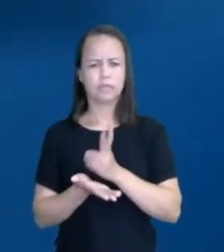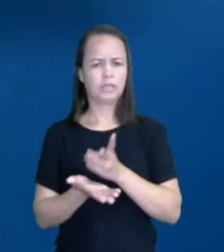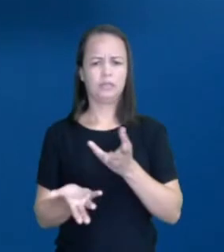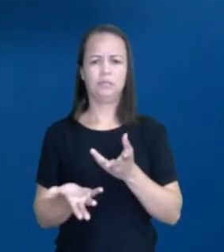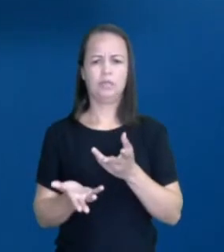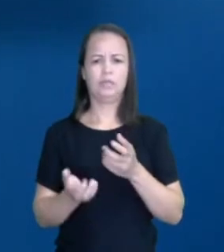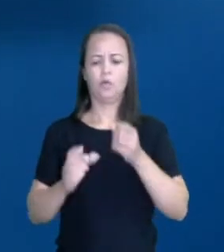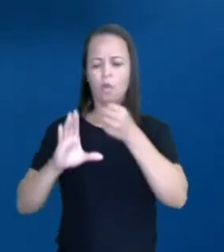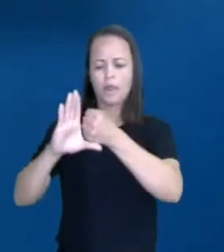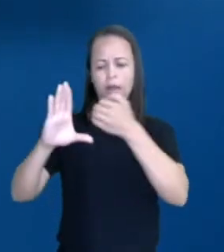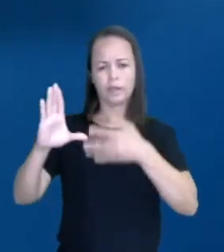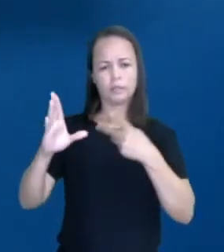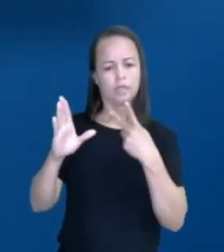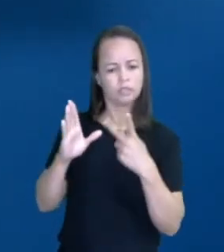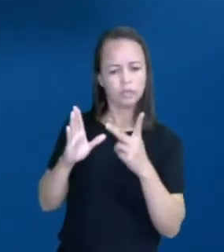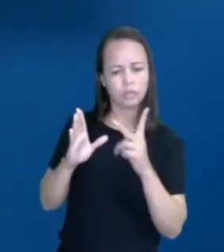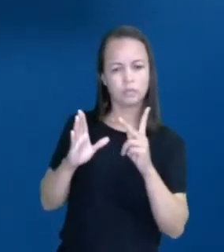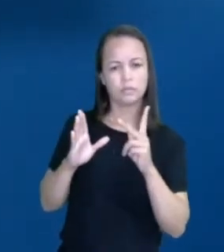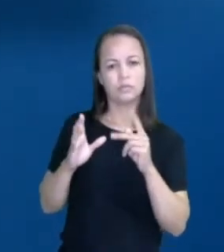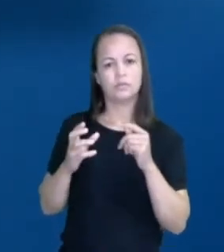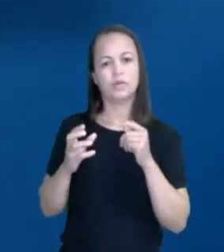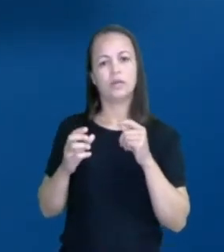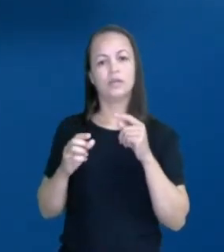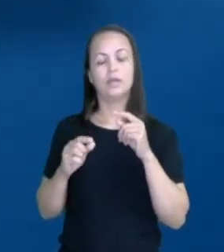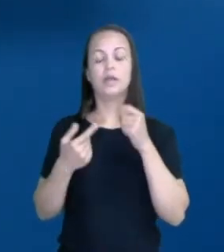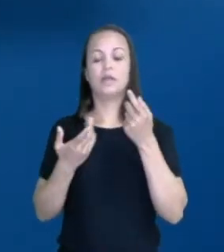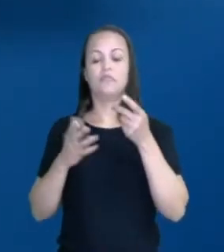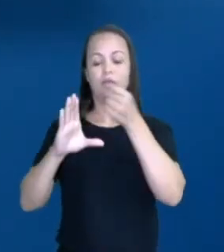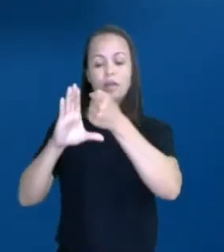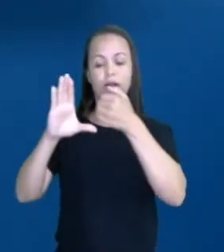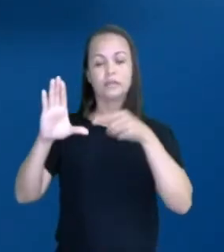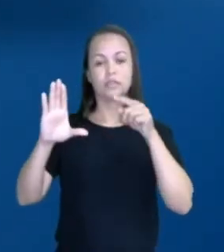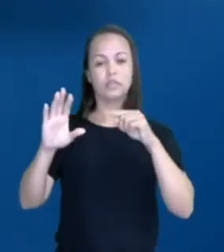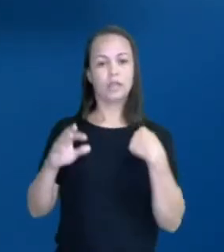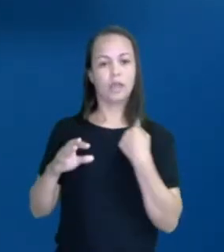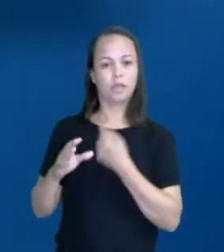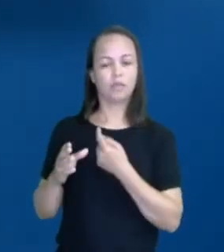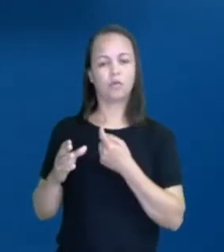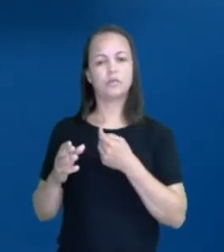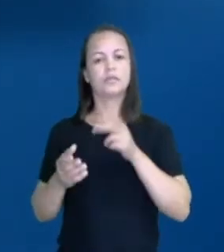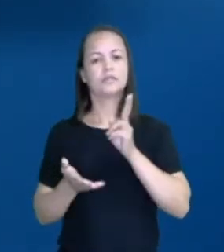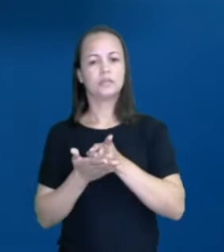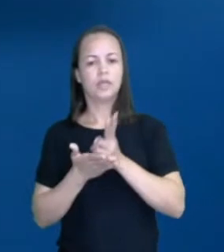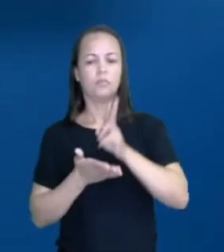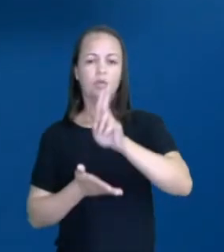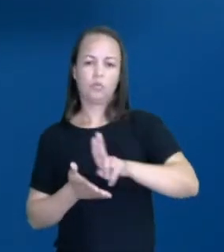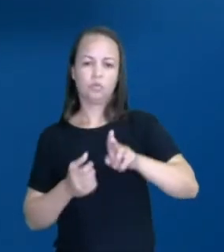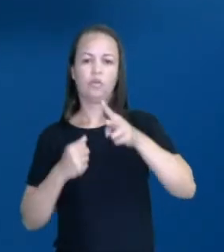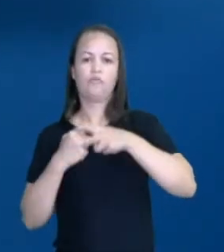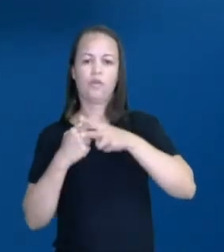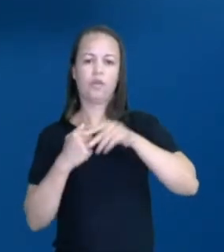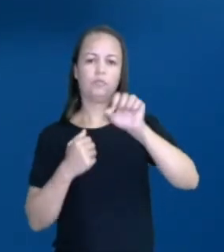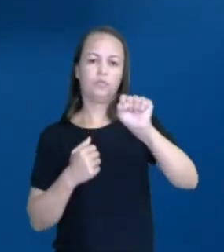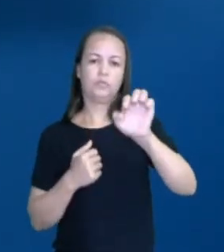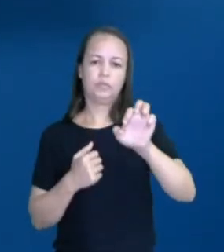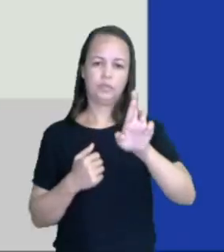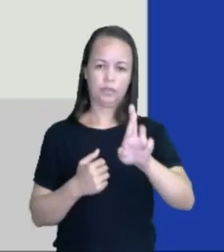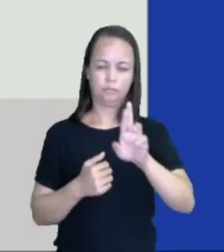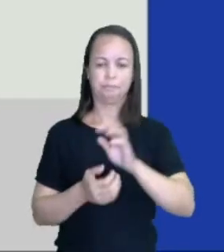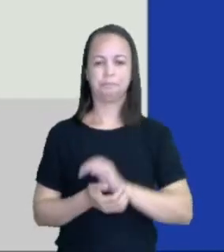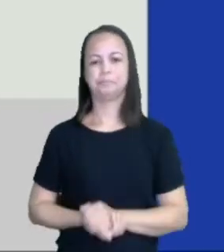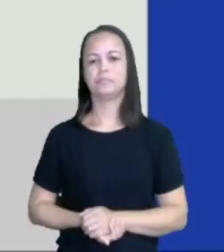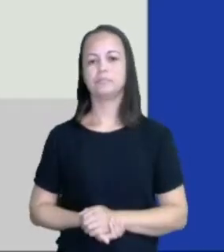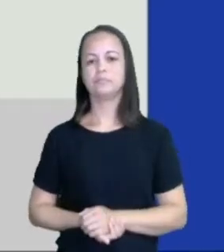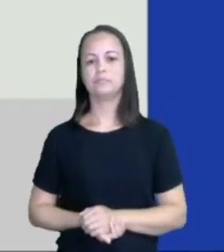a gente vai falando de uma característica que é nossa, a gente sempre usa o verbo ser. Para